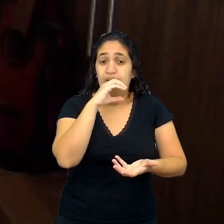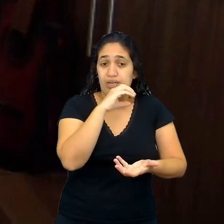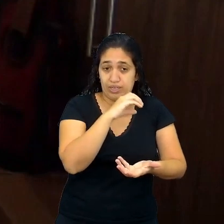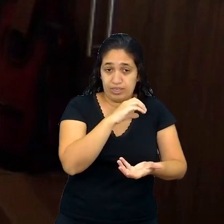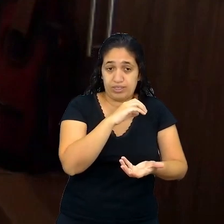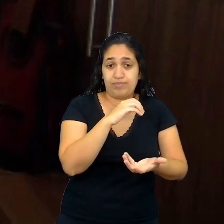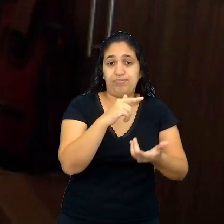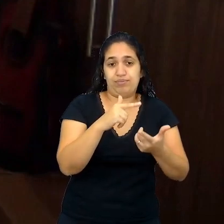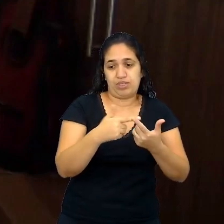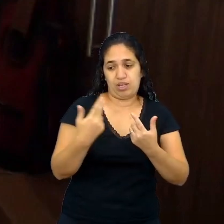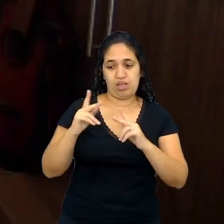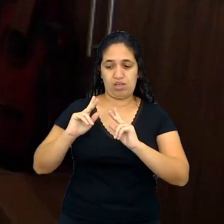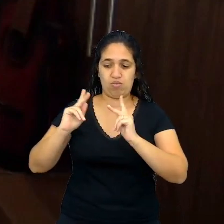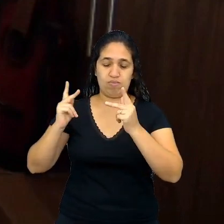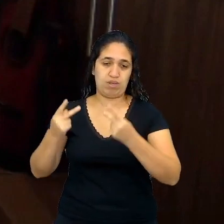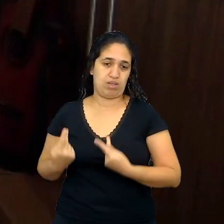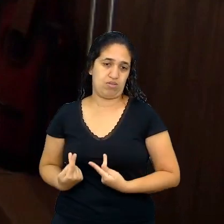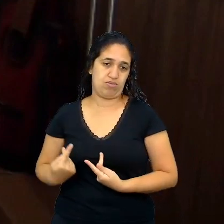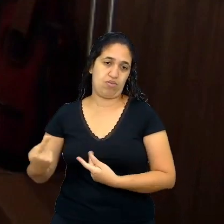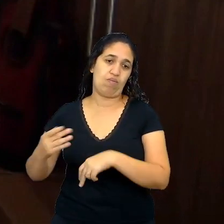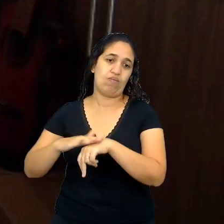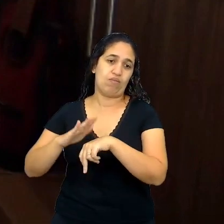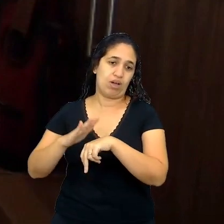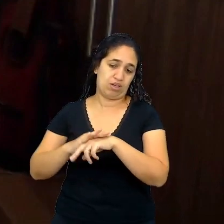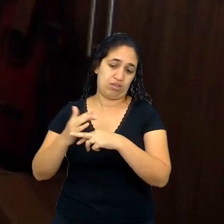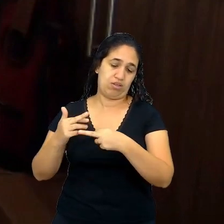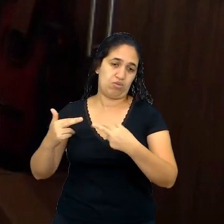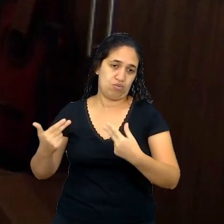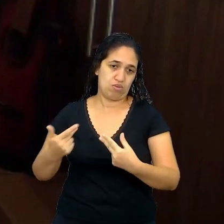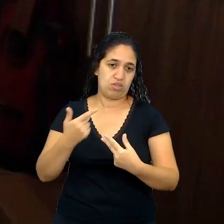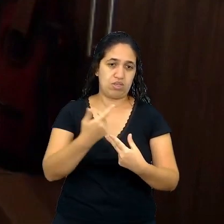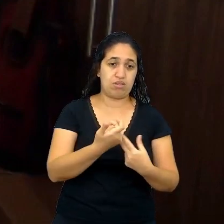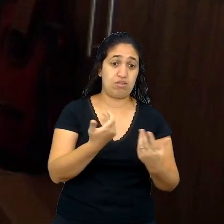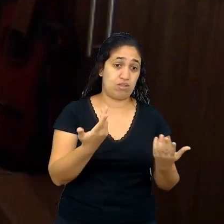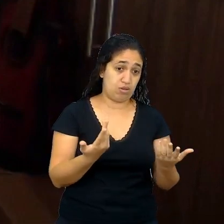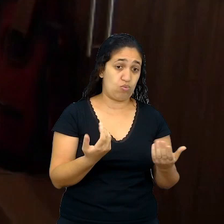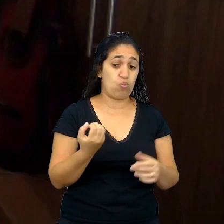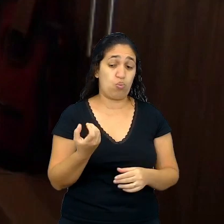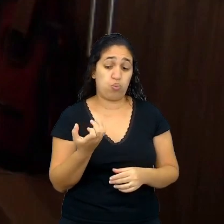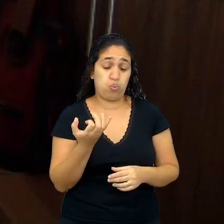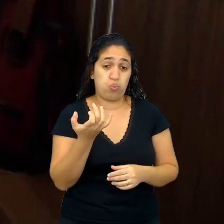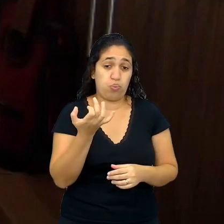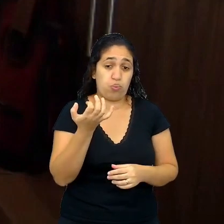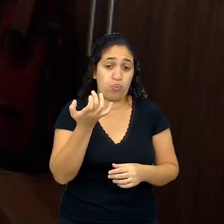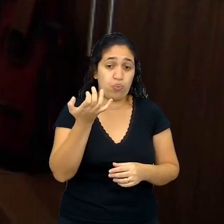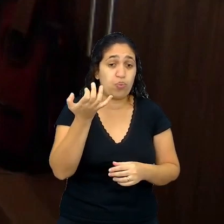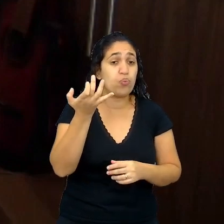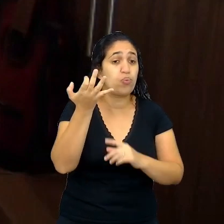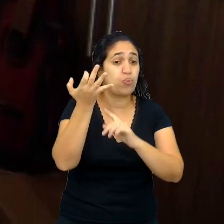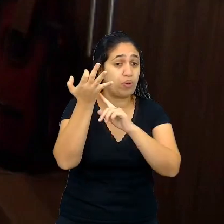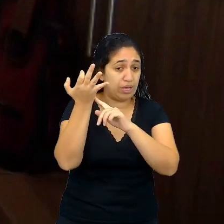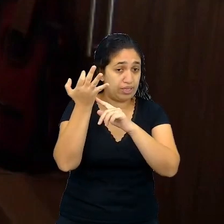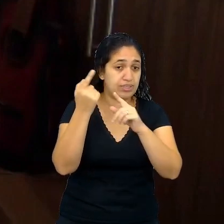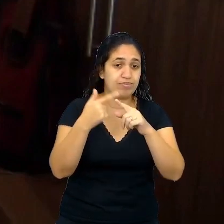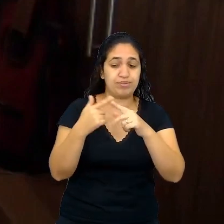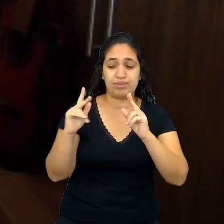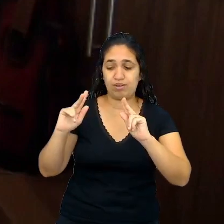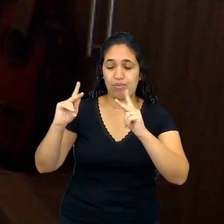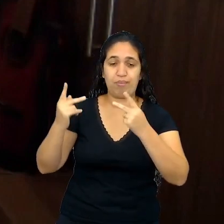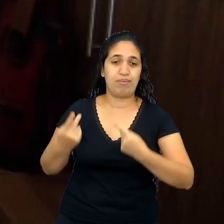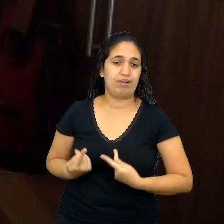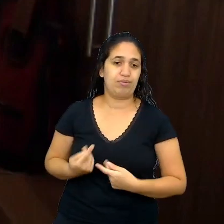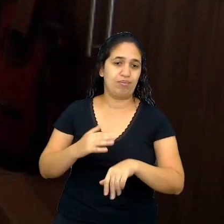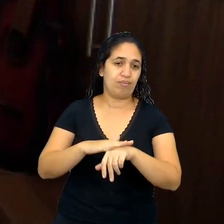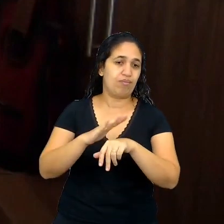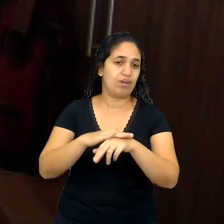atividades humanas. É justamente o aumento dos gases de efeito estufa causado pela atividade humana. Podemos